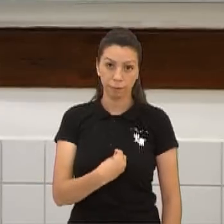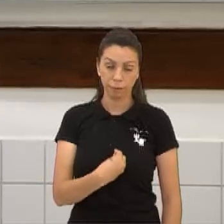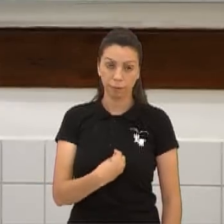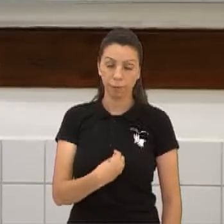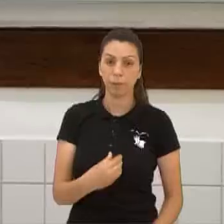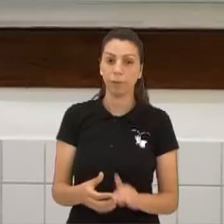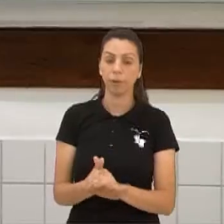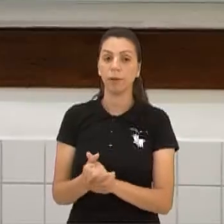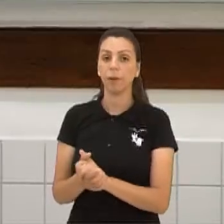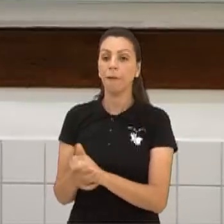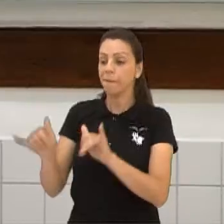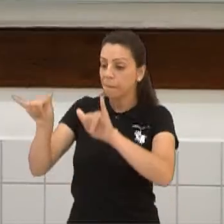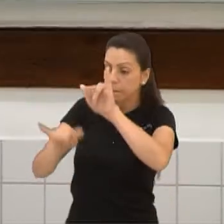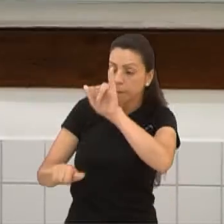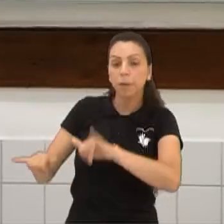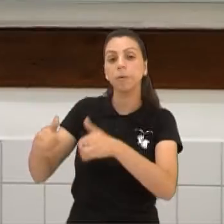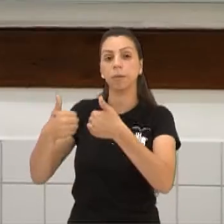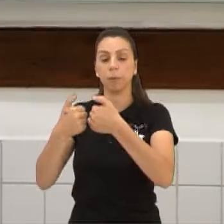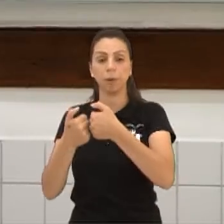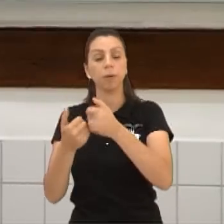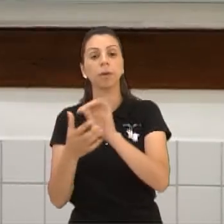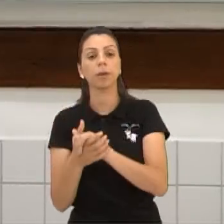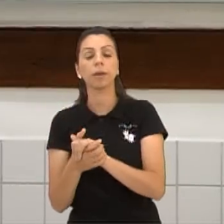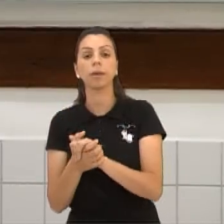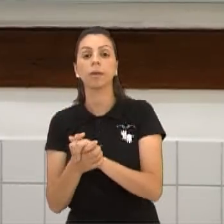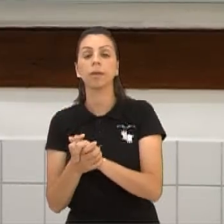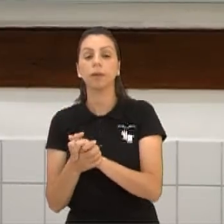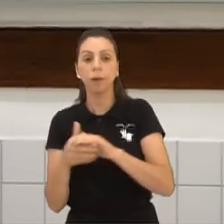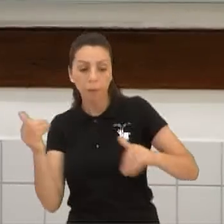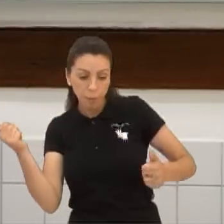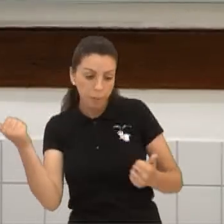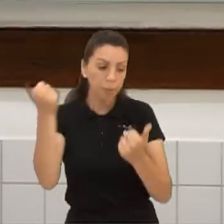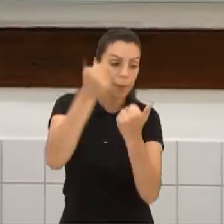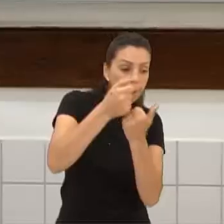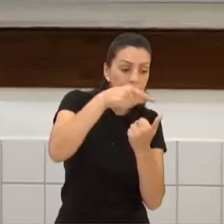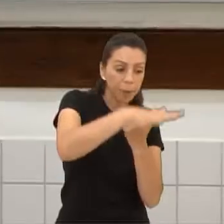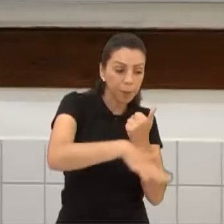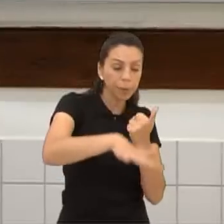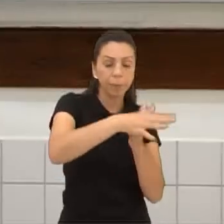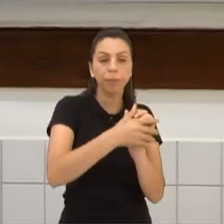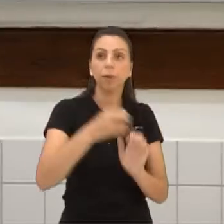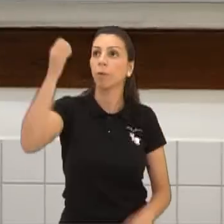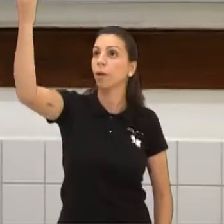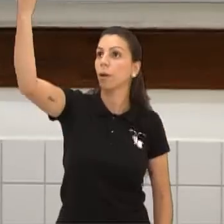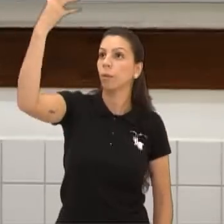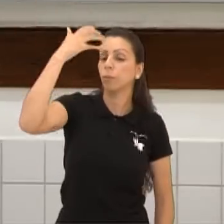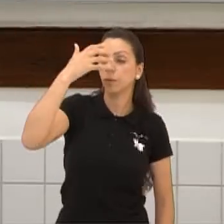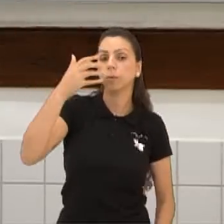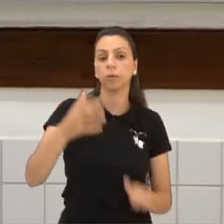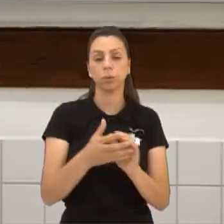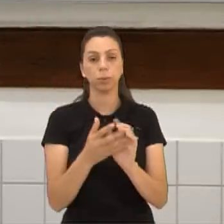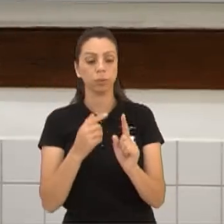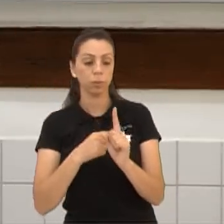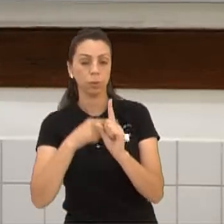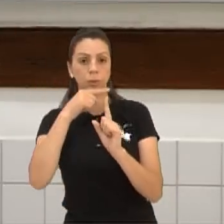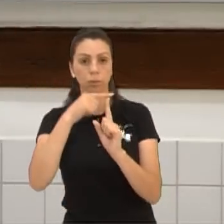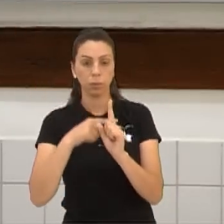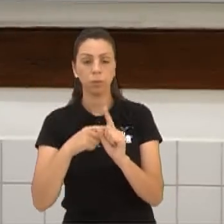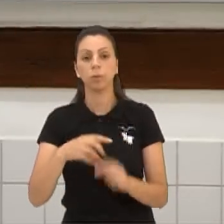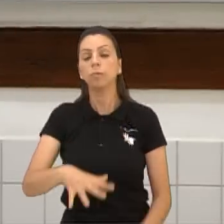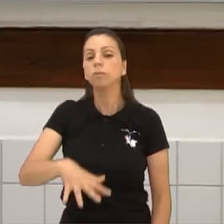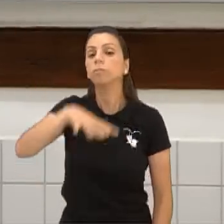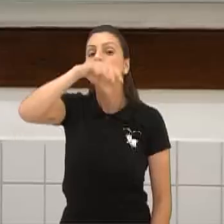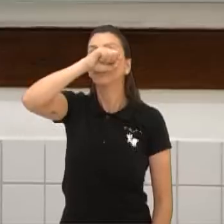físicos e químicos que dão suporte a esse tipo de vida aqui. A luz, a temperatura, o gás carbônico,